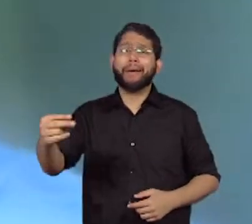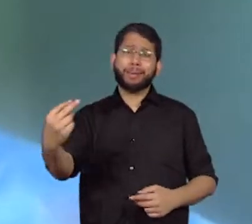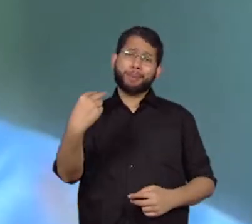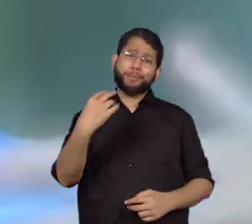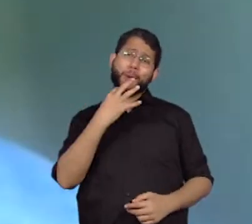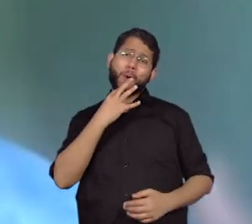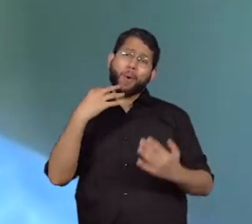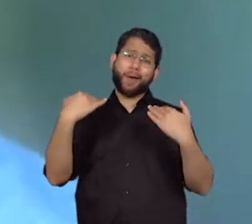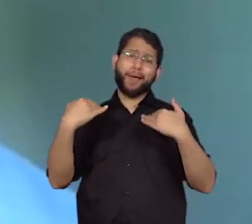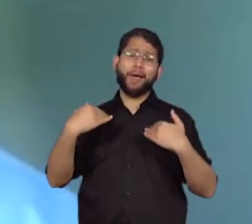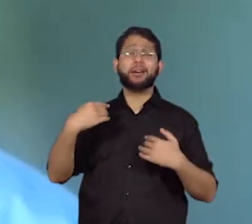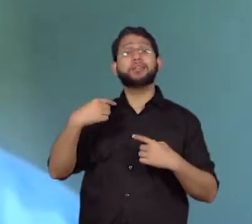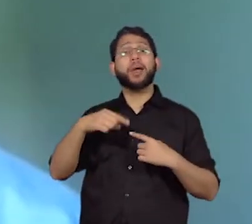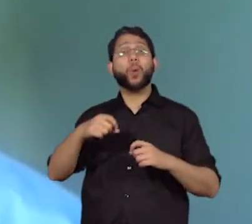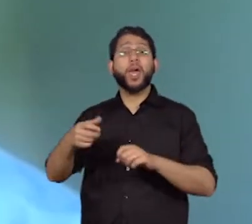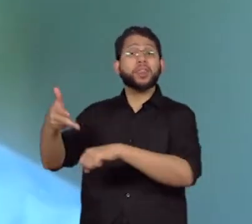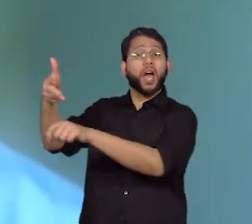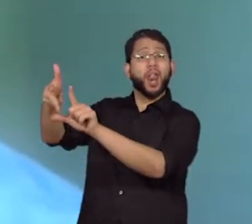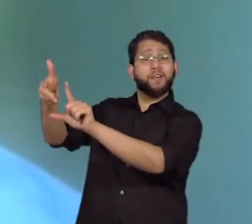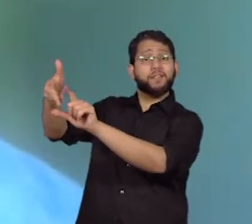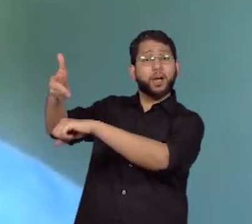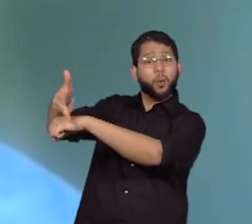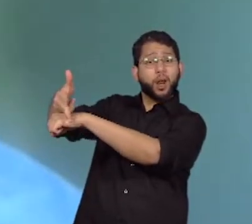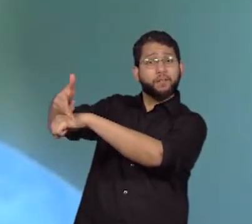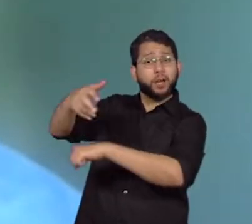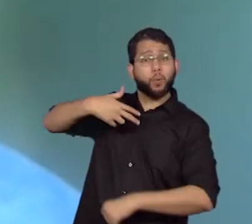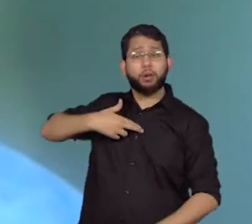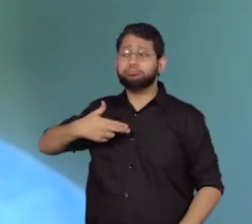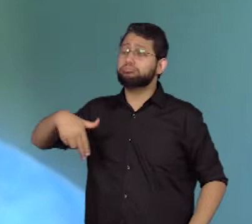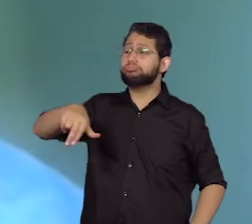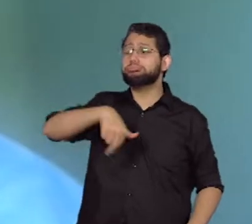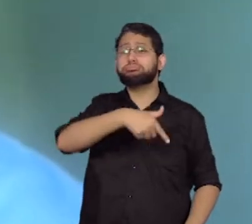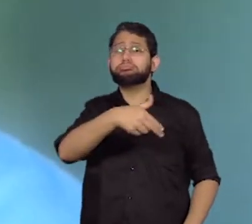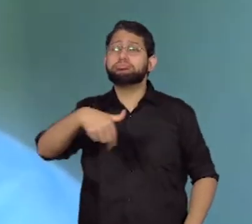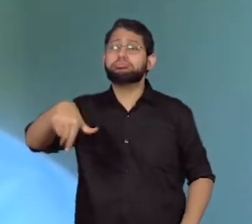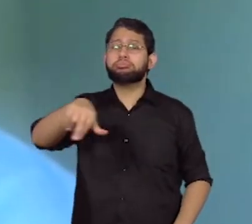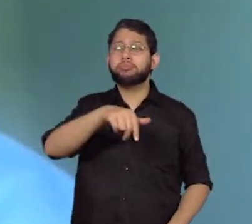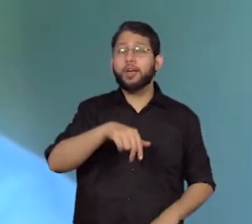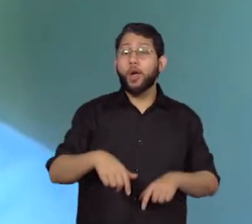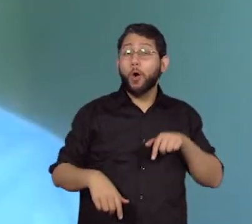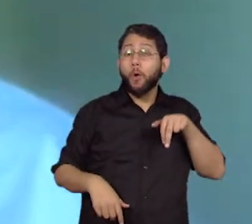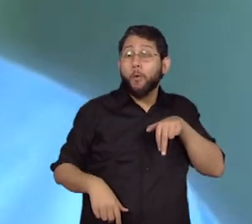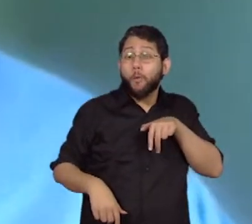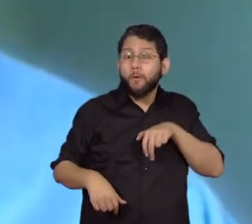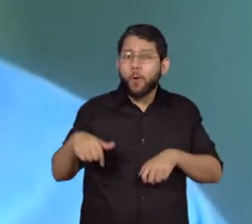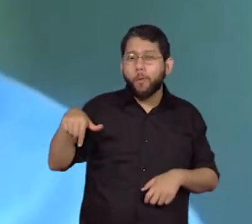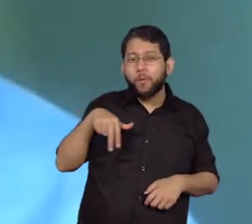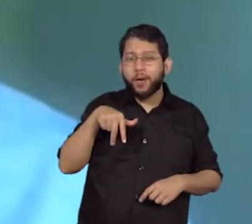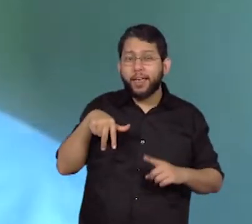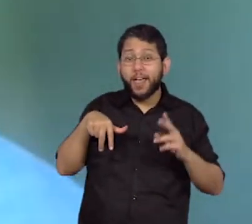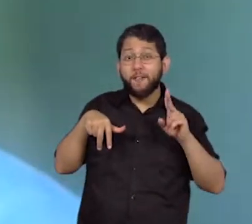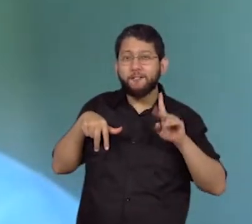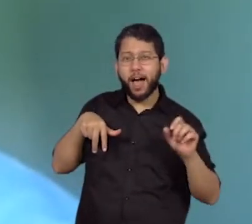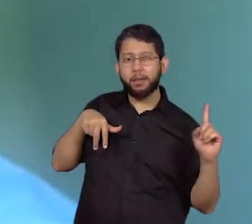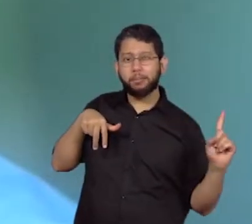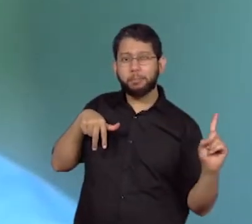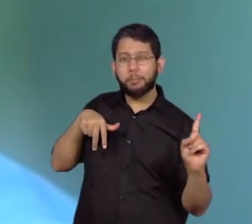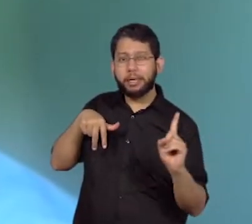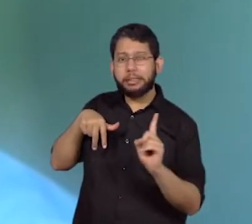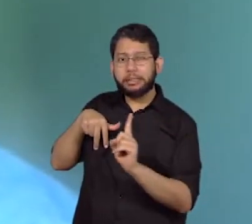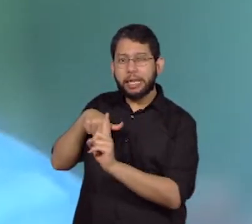ficava andando, acompanhando gravação, eu falei, o cara vai chegar por aqui. A hora que ele chegou, eu tentei chegar perto dele e não